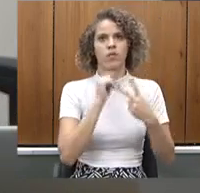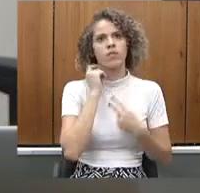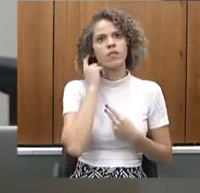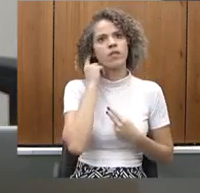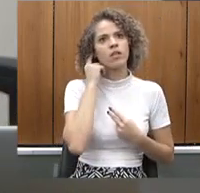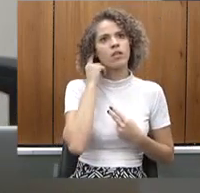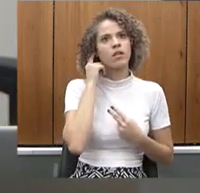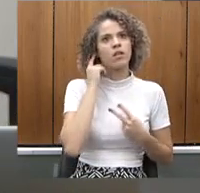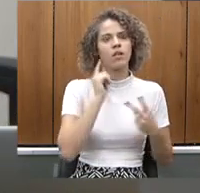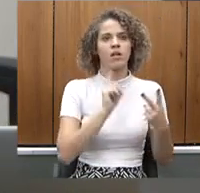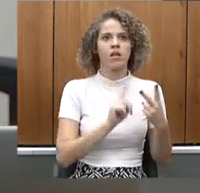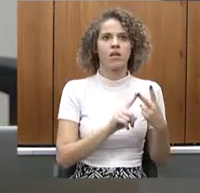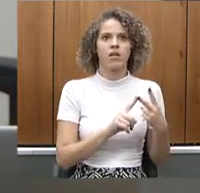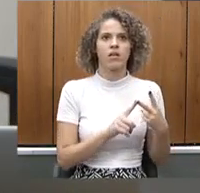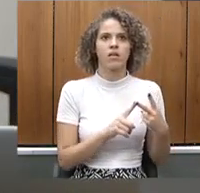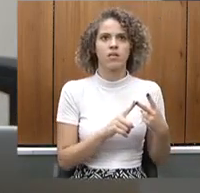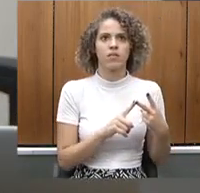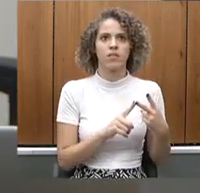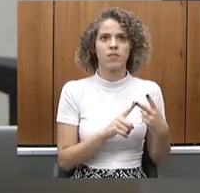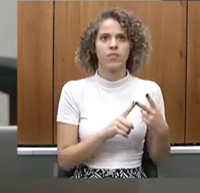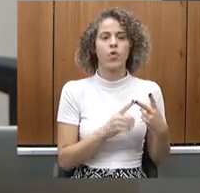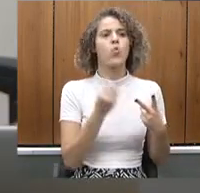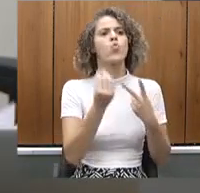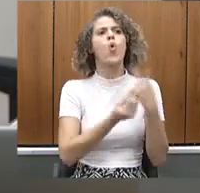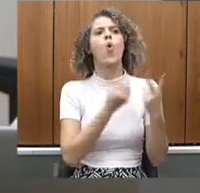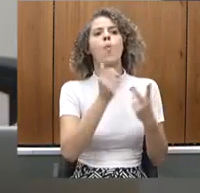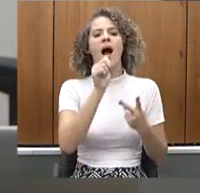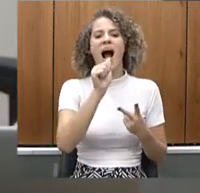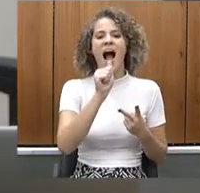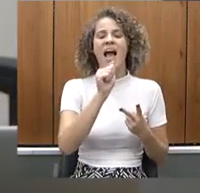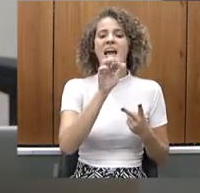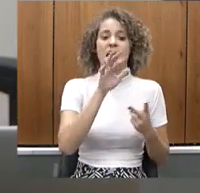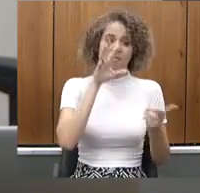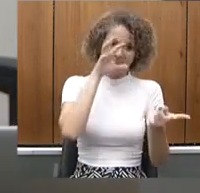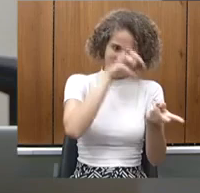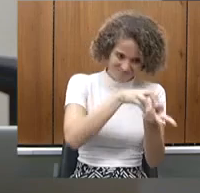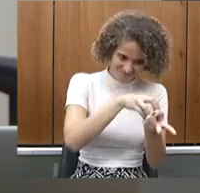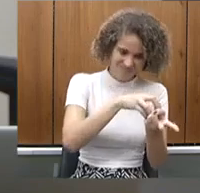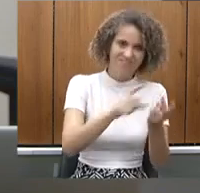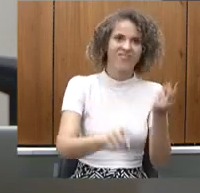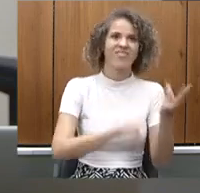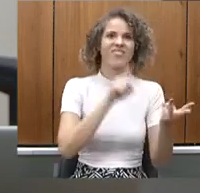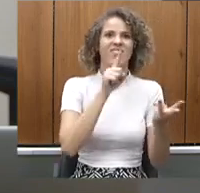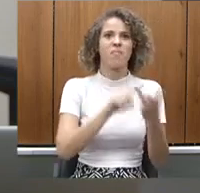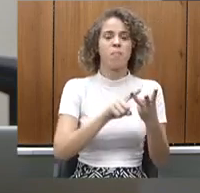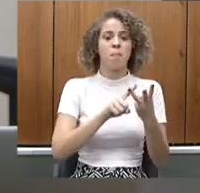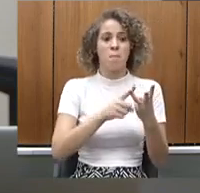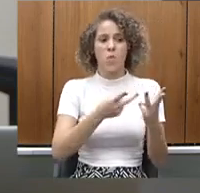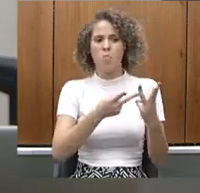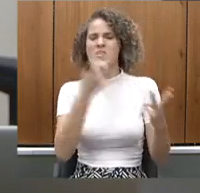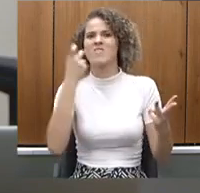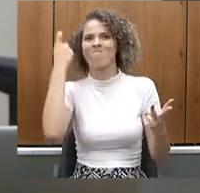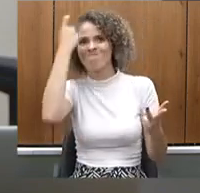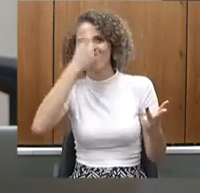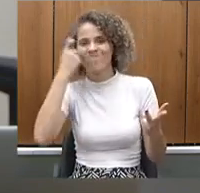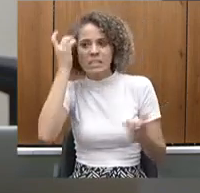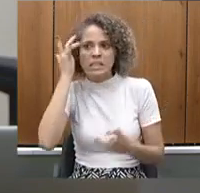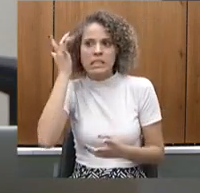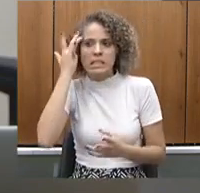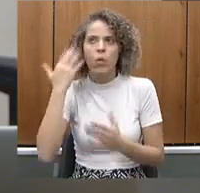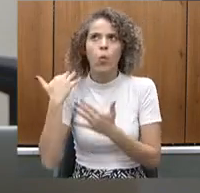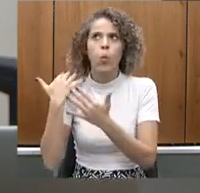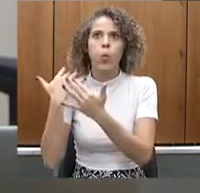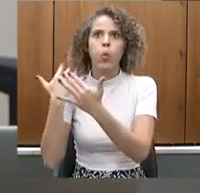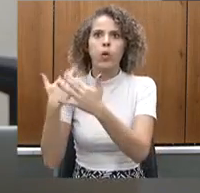é a questão do efetivo e com o efetivo a nossa preocupação cada dia que passa